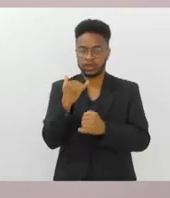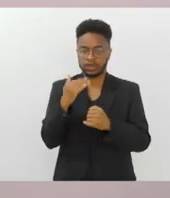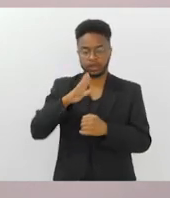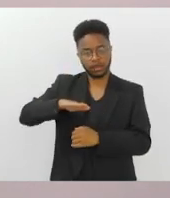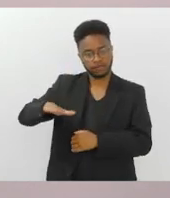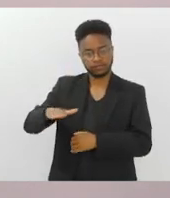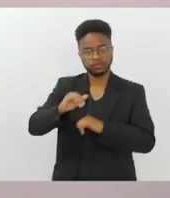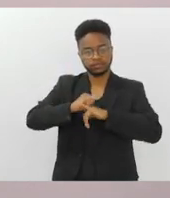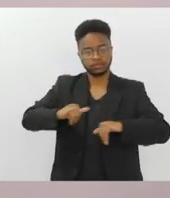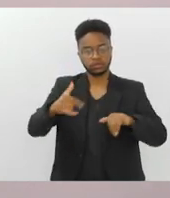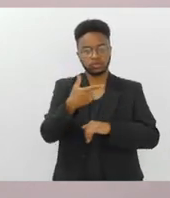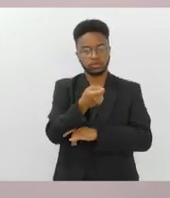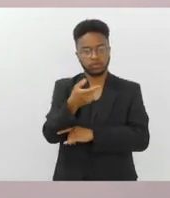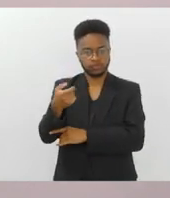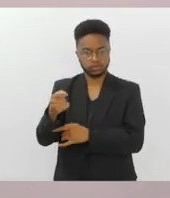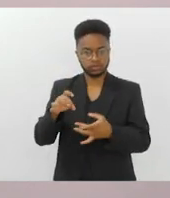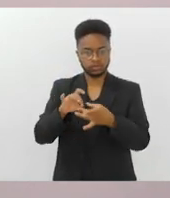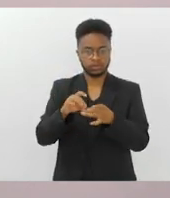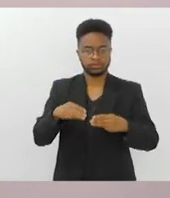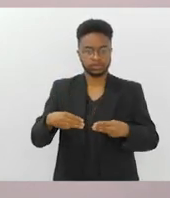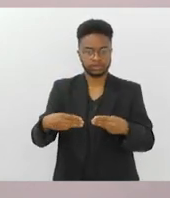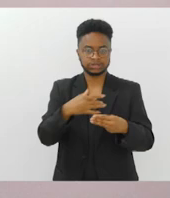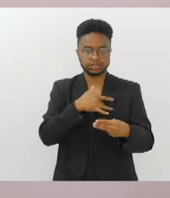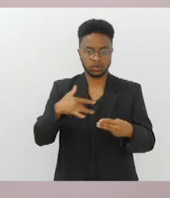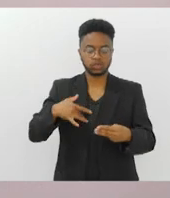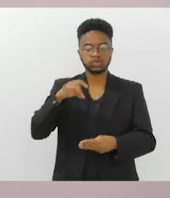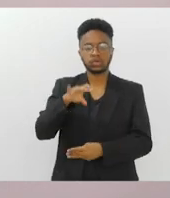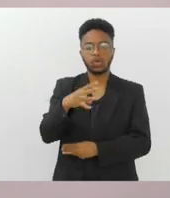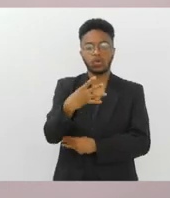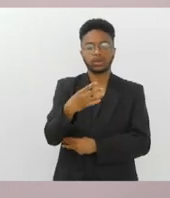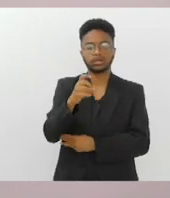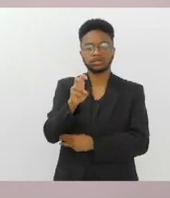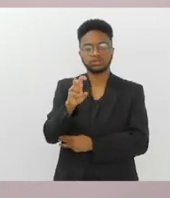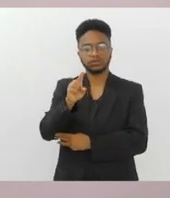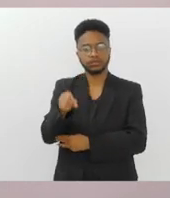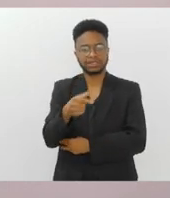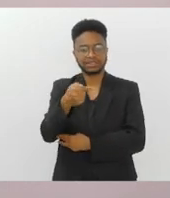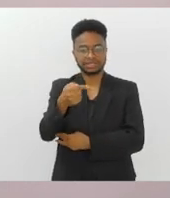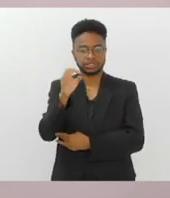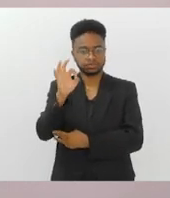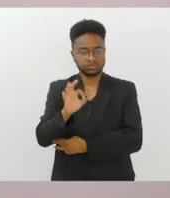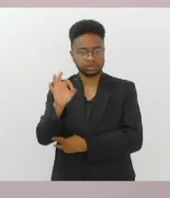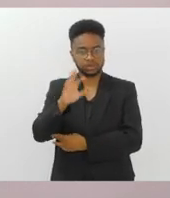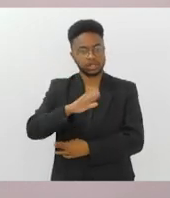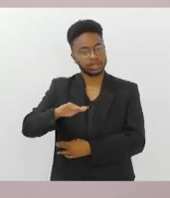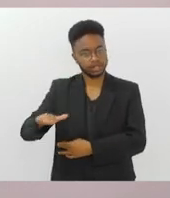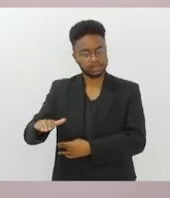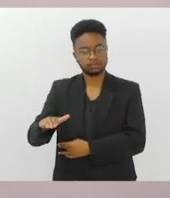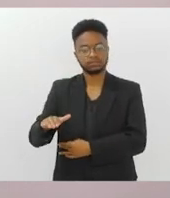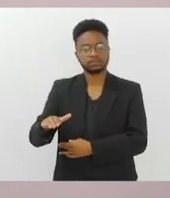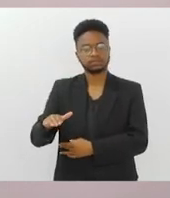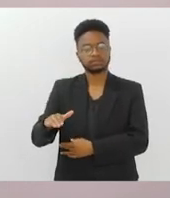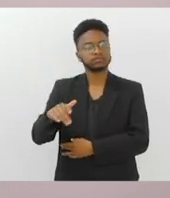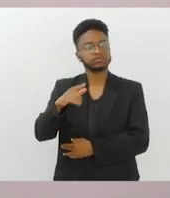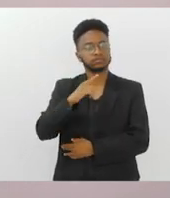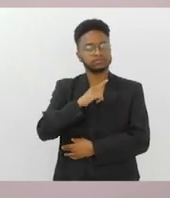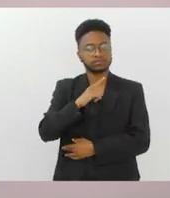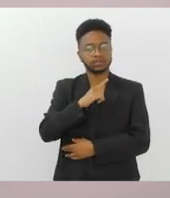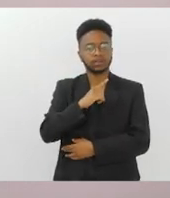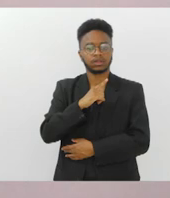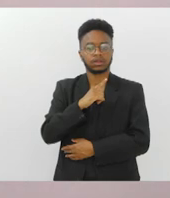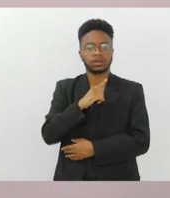pelo Ministério da Saúde, apenas 45,7% das crianças recebem